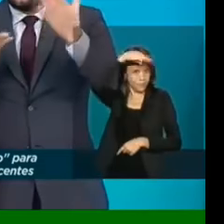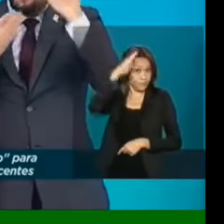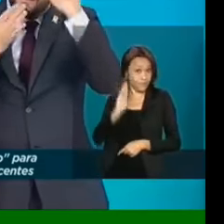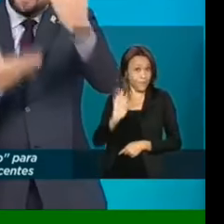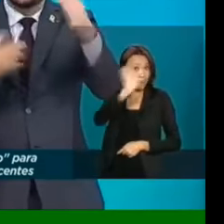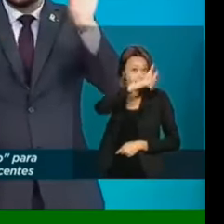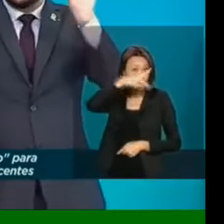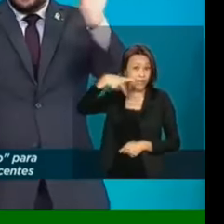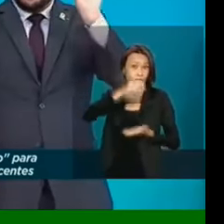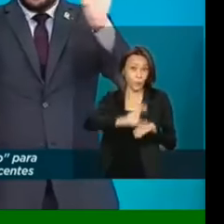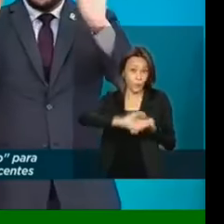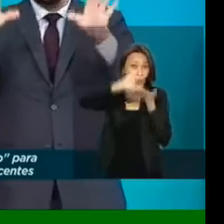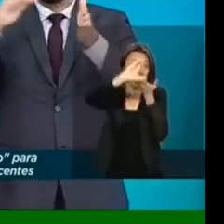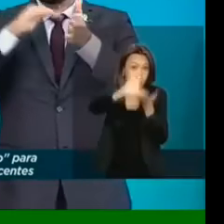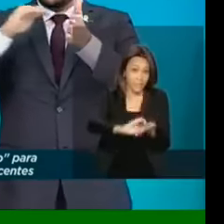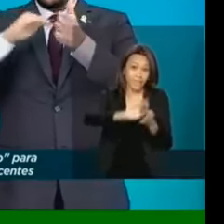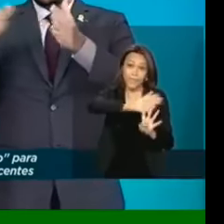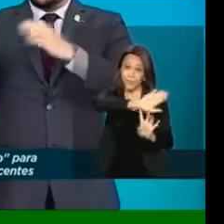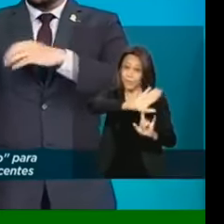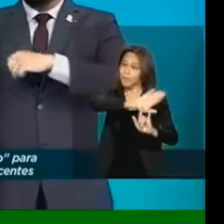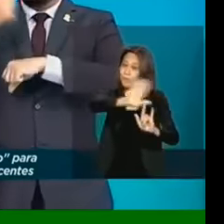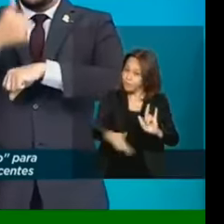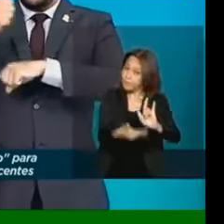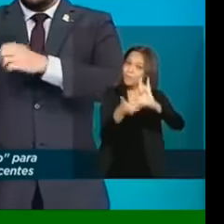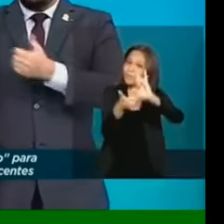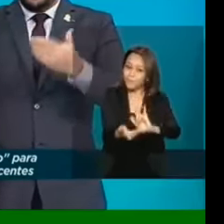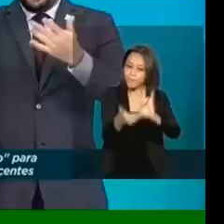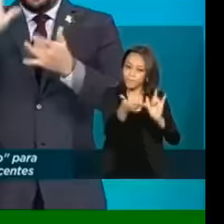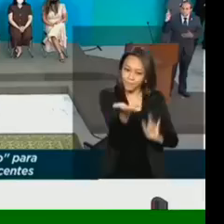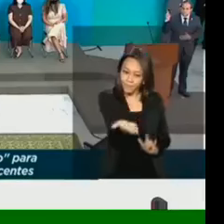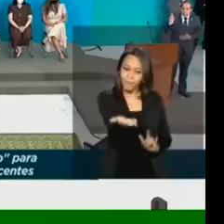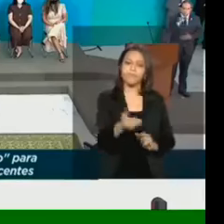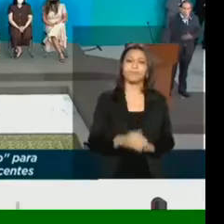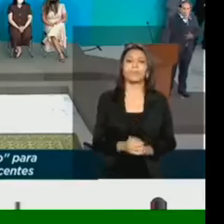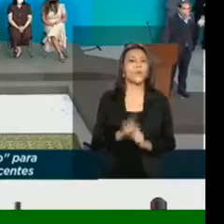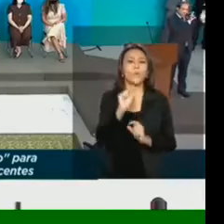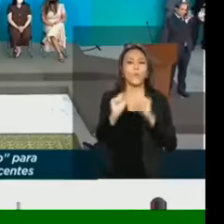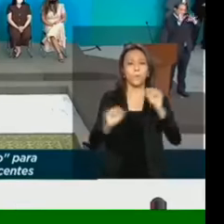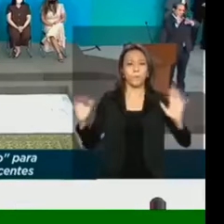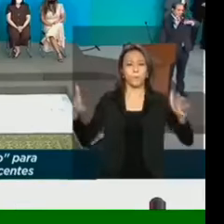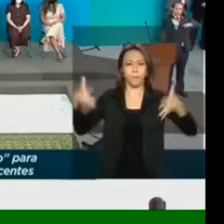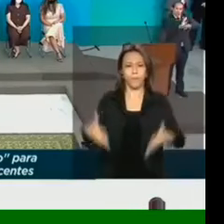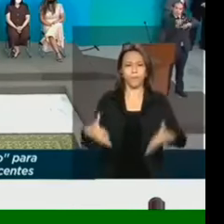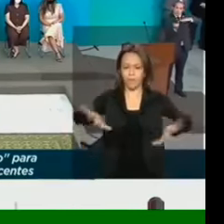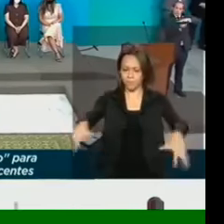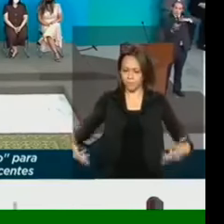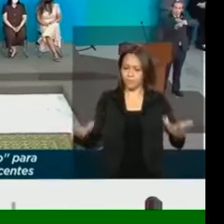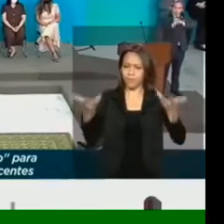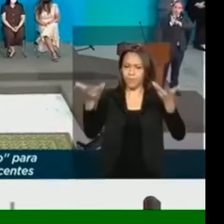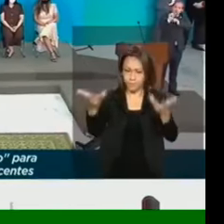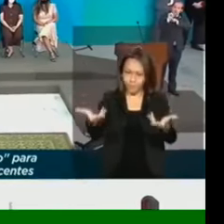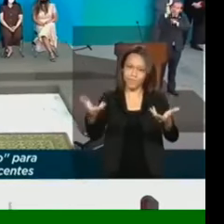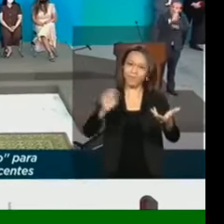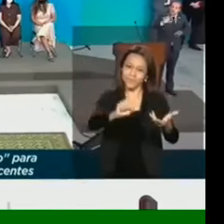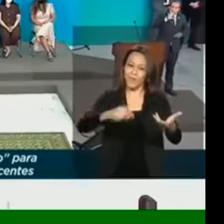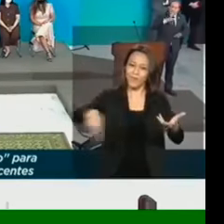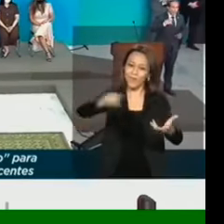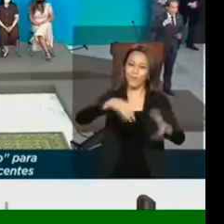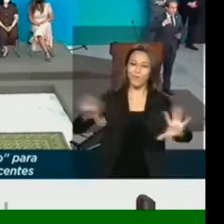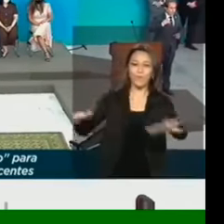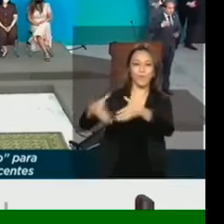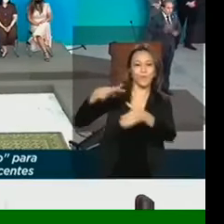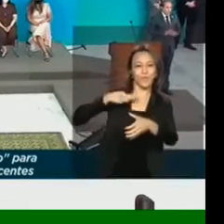do Conselho do Programa Pátria Voluntária, Michele Bolsonaro, participaram de uma solenidade com voluntários